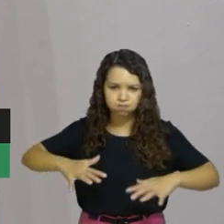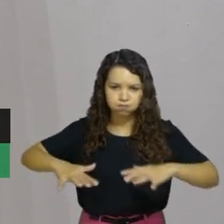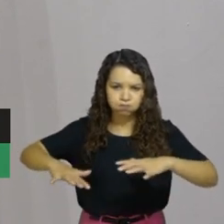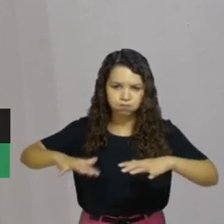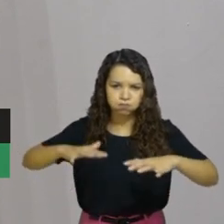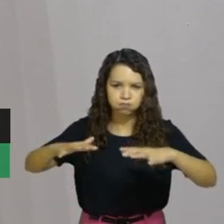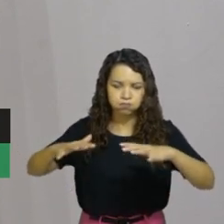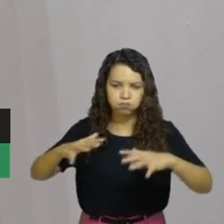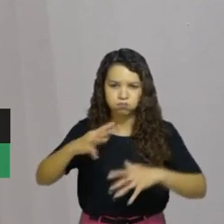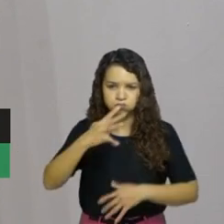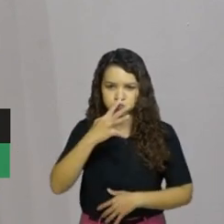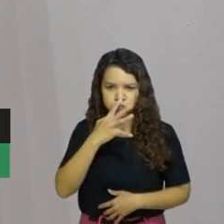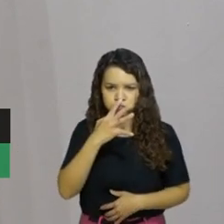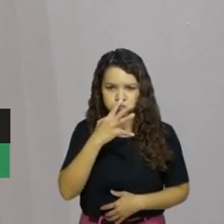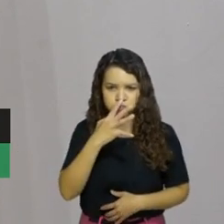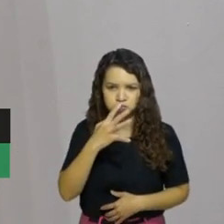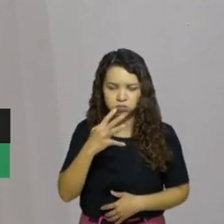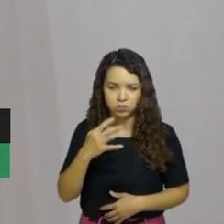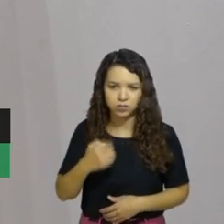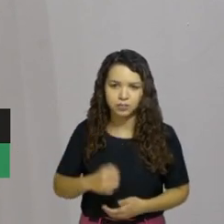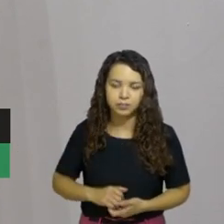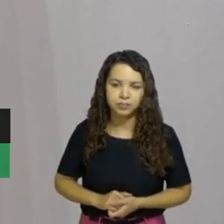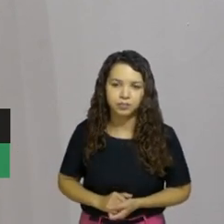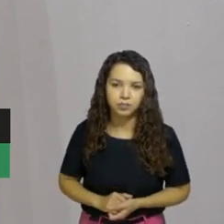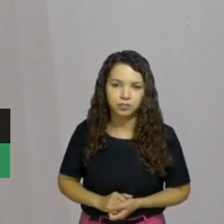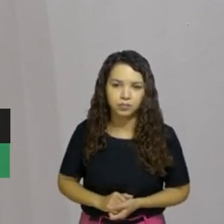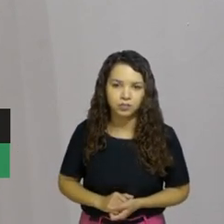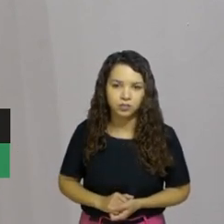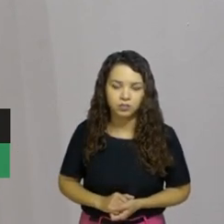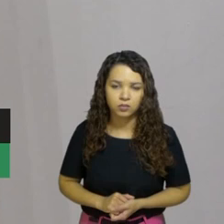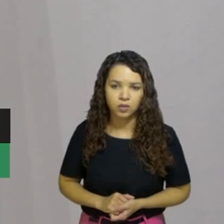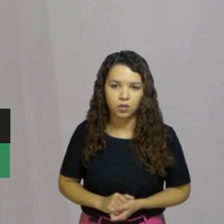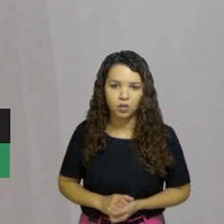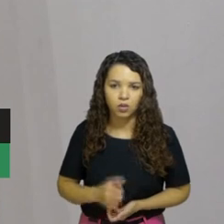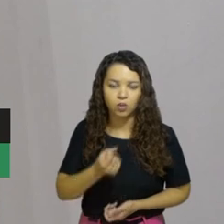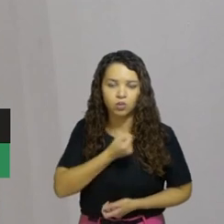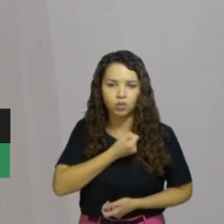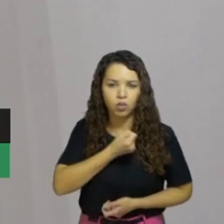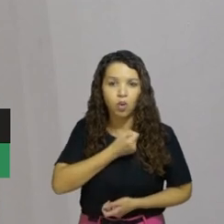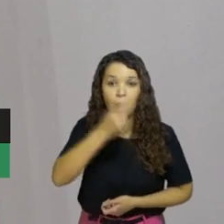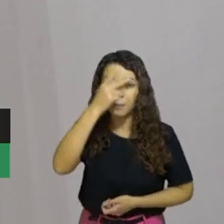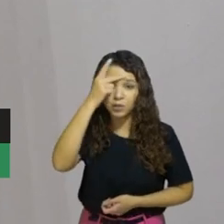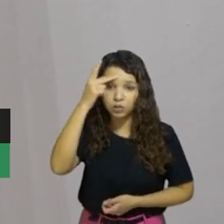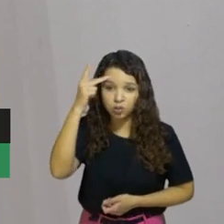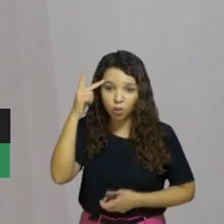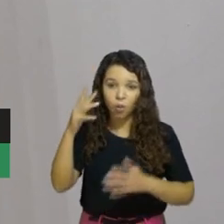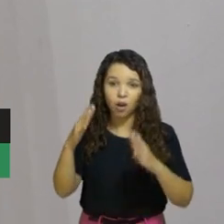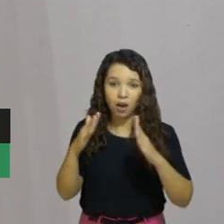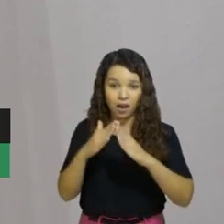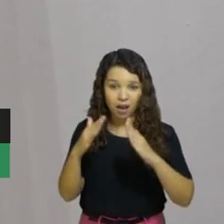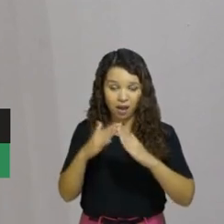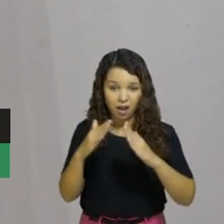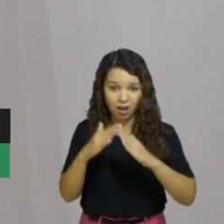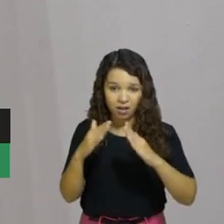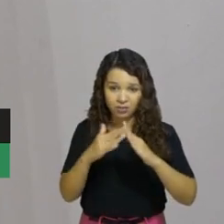surpreende a cada momento. O número de desabrigados, que já